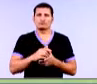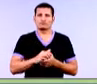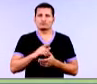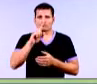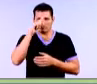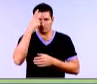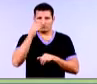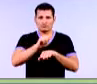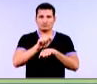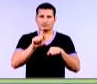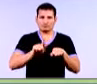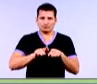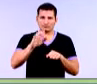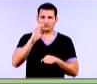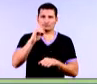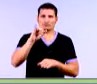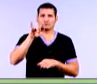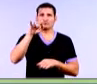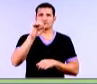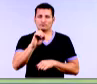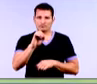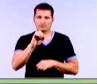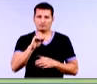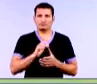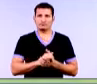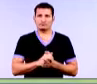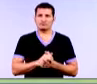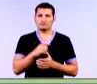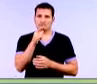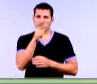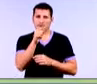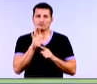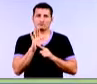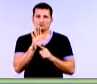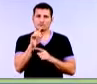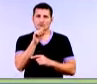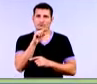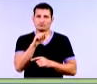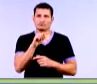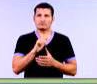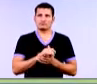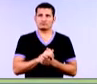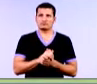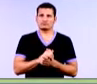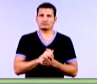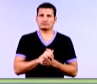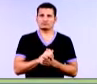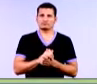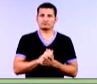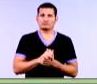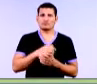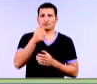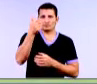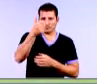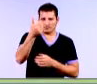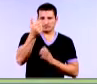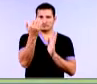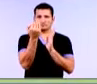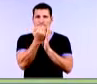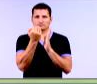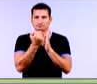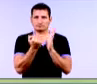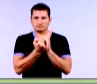que forneça a seguinte saída na tela do computador. E ele mostra lá uma telinha escrita, meu primeiro programa,